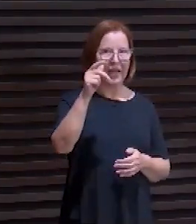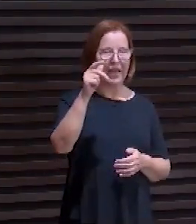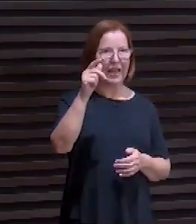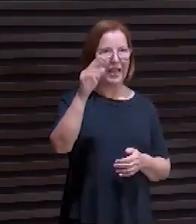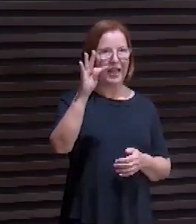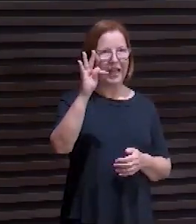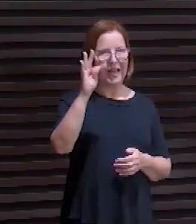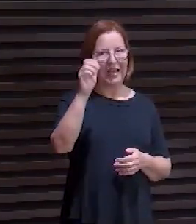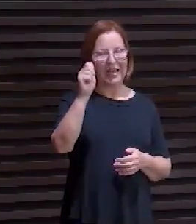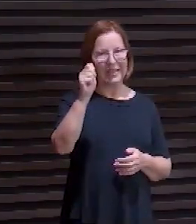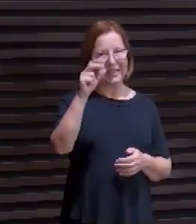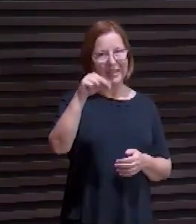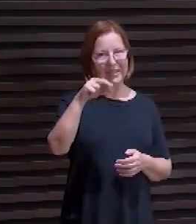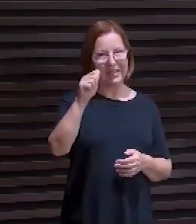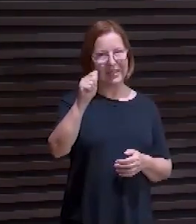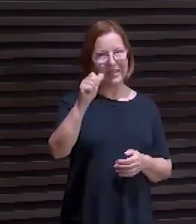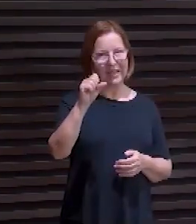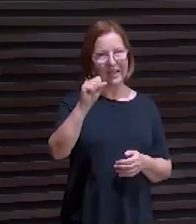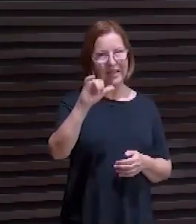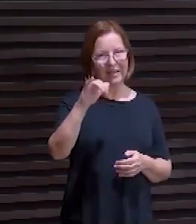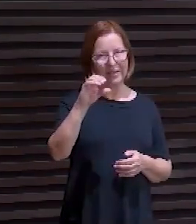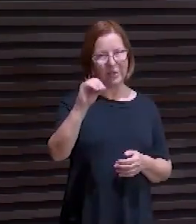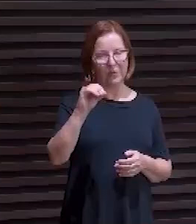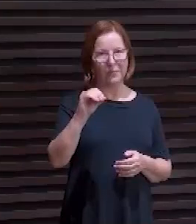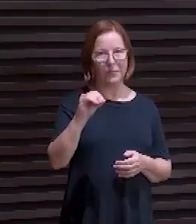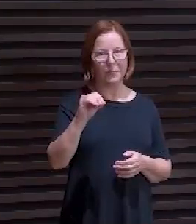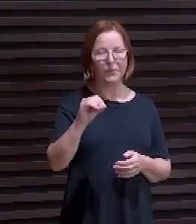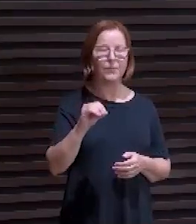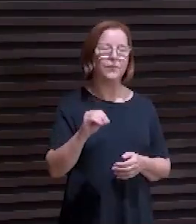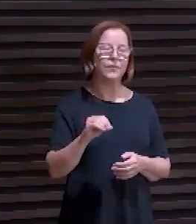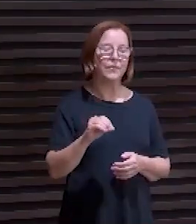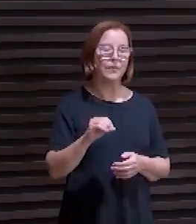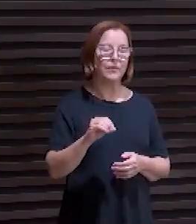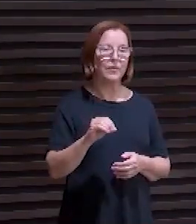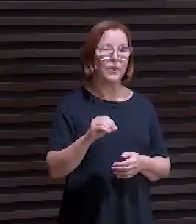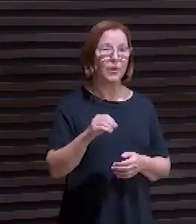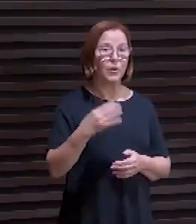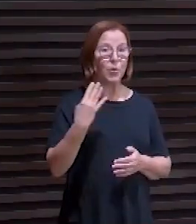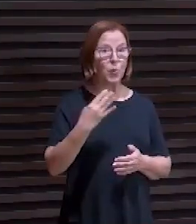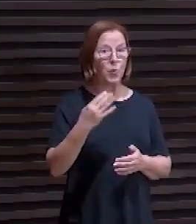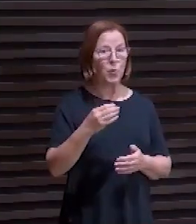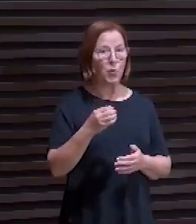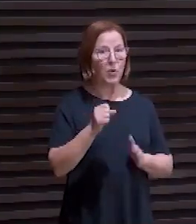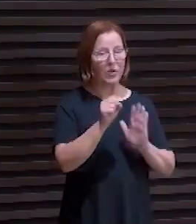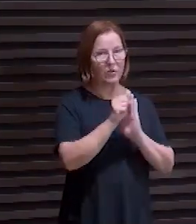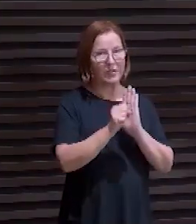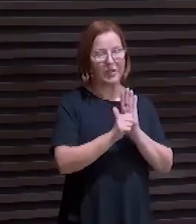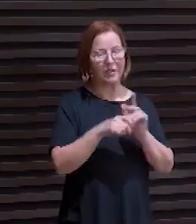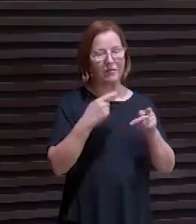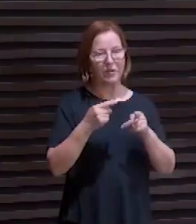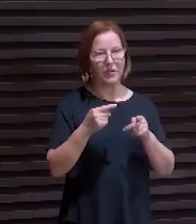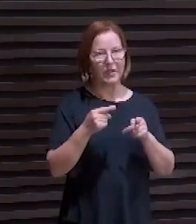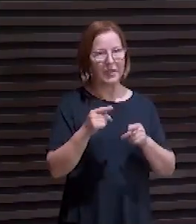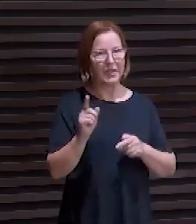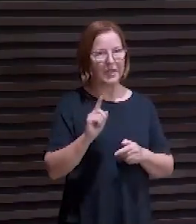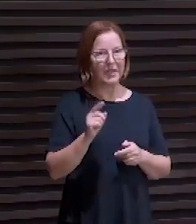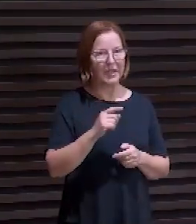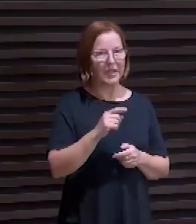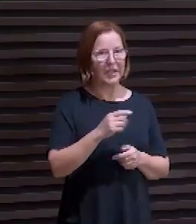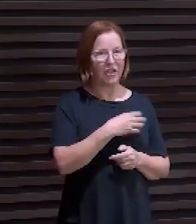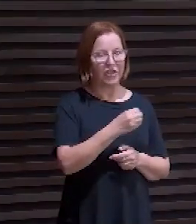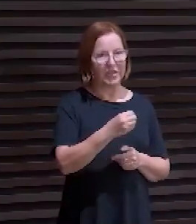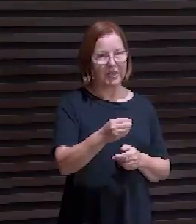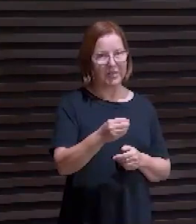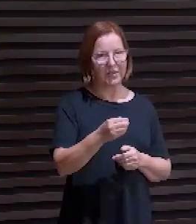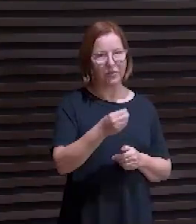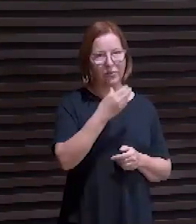no quarto século, ele disse o seguinte: nem a geração do filho é como a geração de